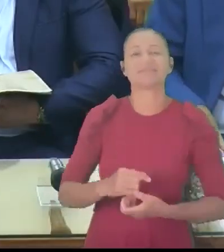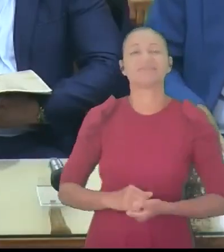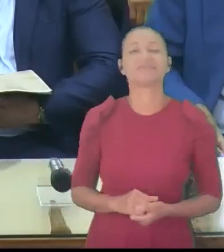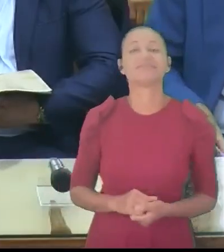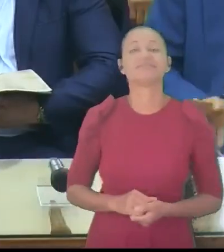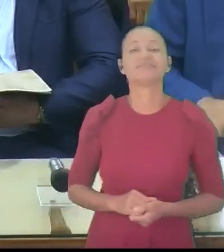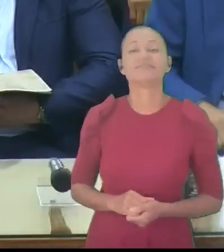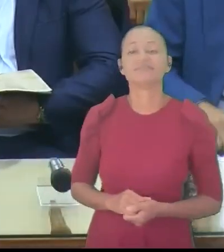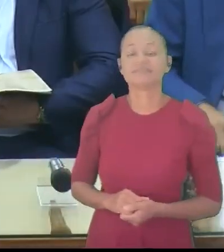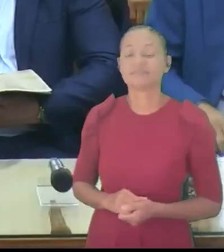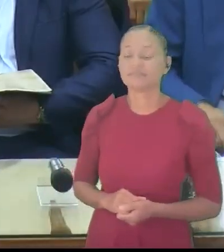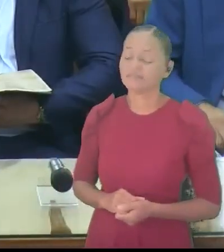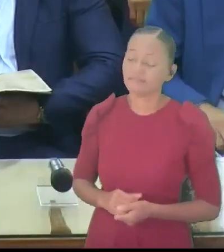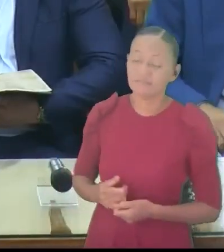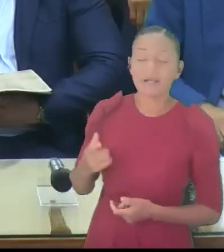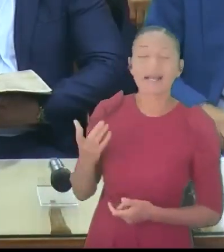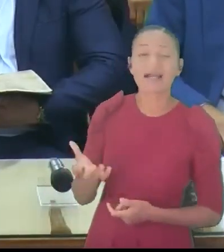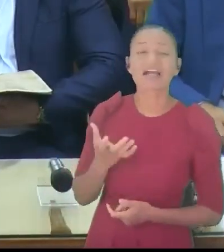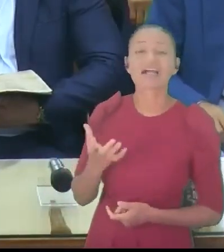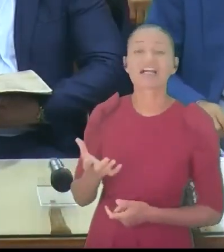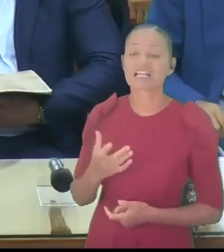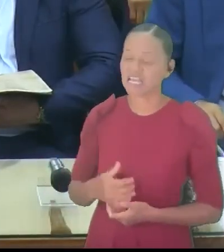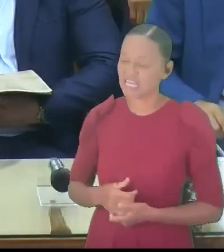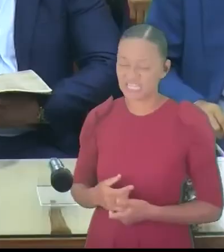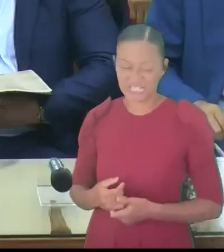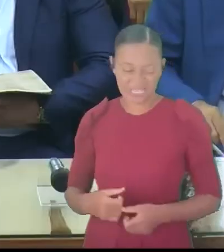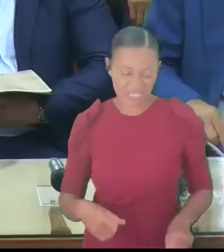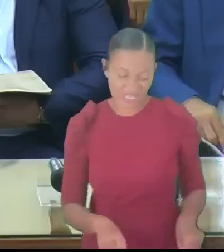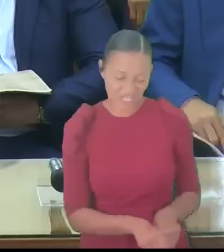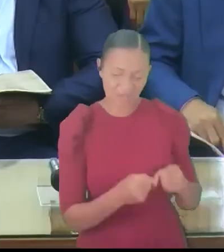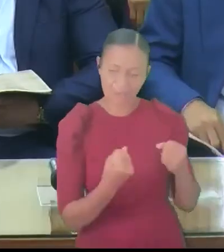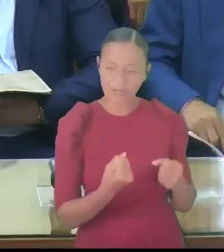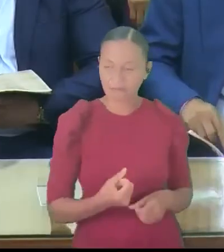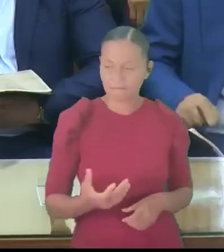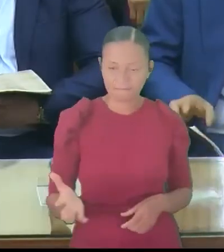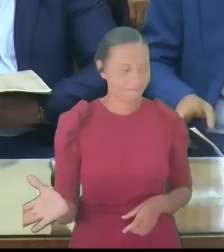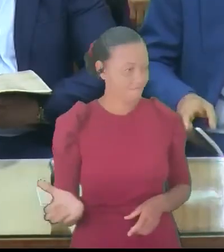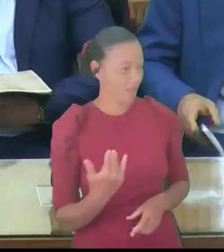Para desmoralizar, disseram: vamos prendê-los.